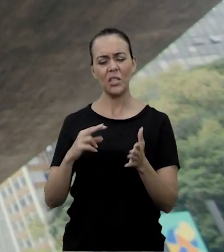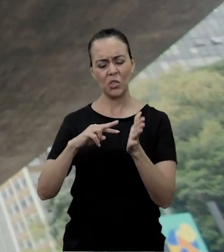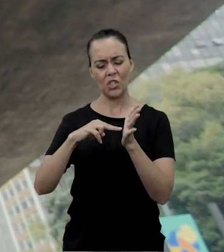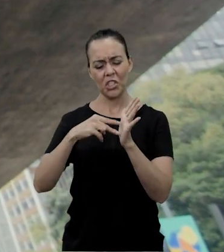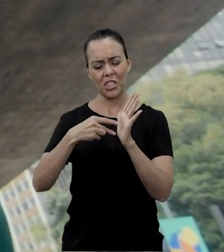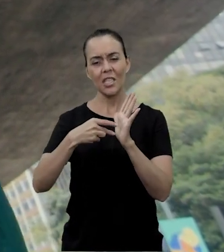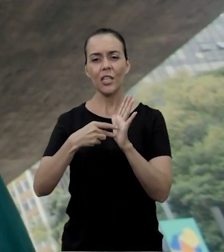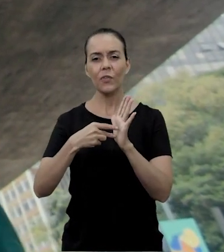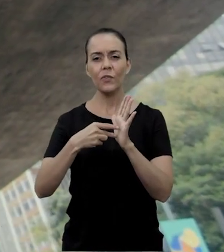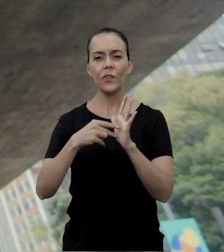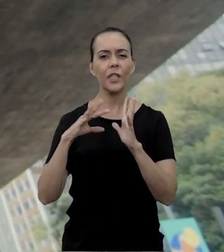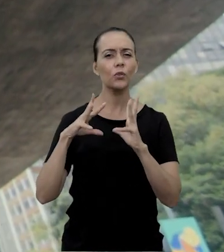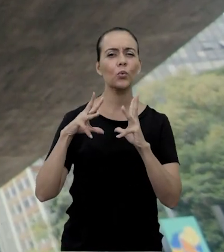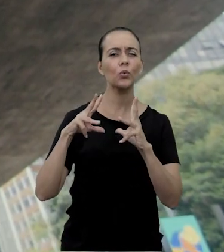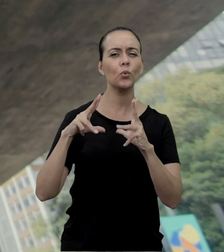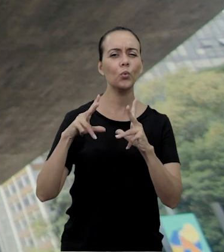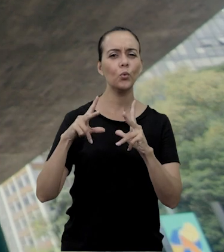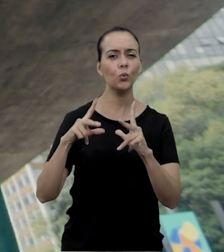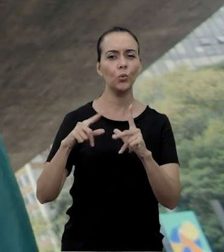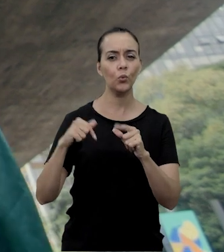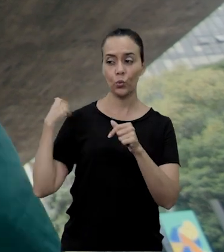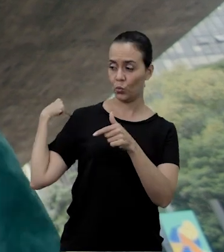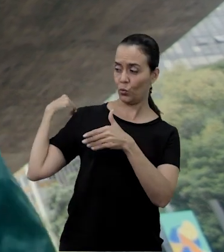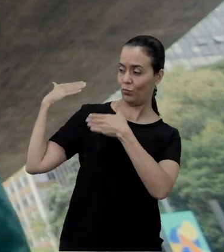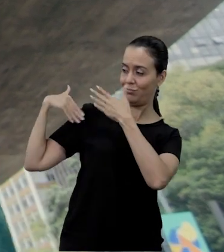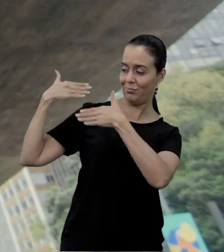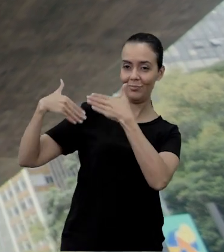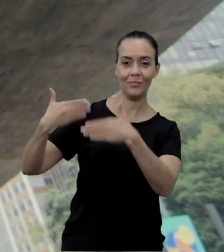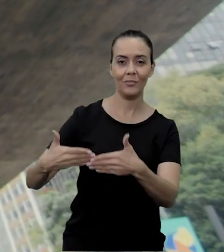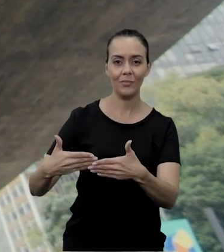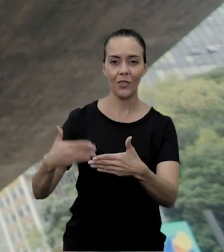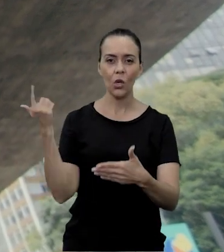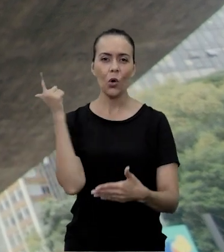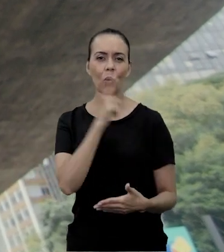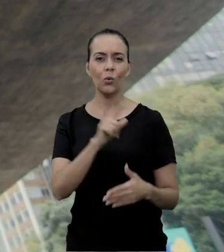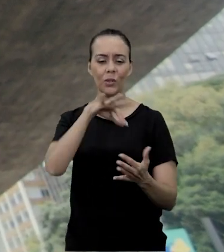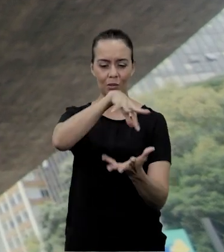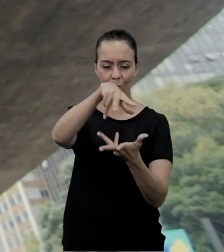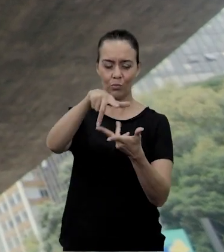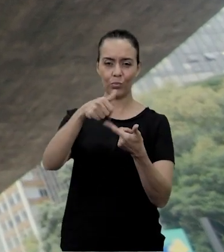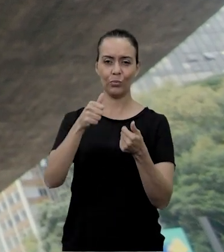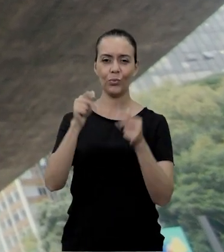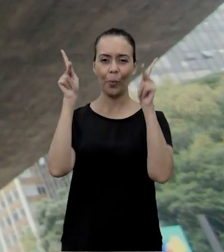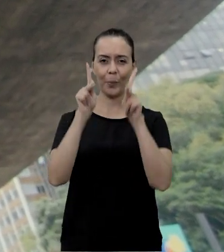dando significado a esses eventos, se reconciliar com o mundo.